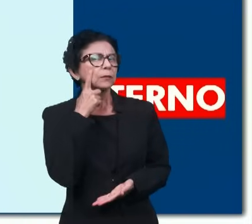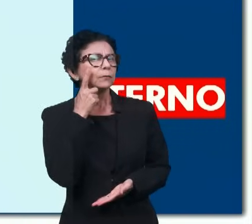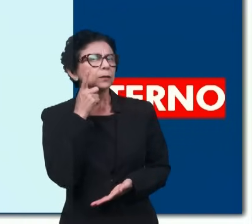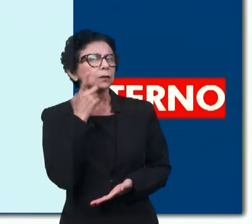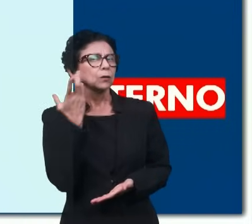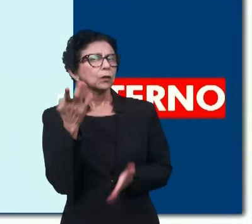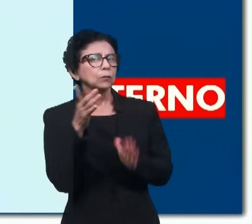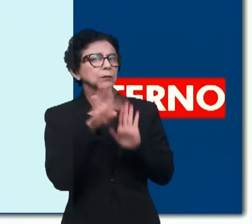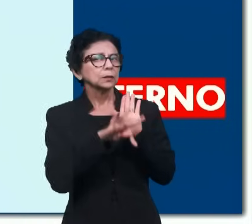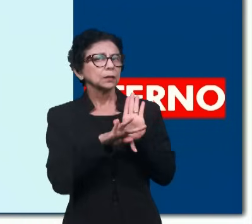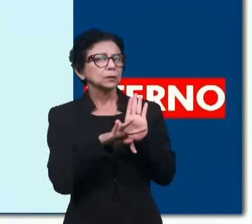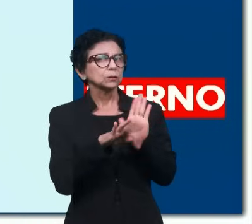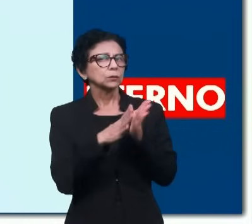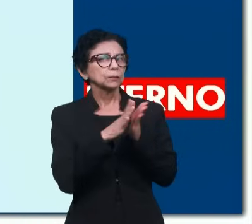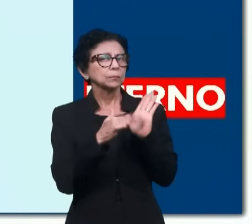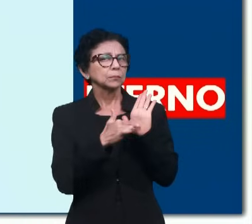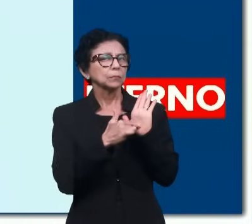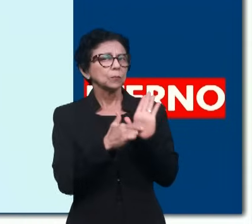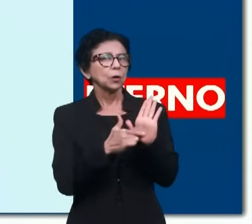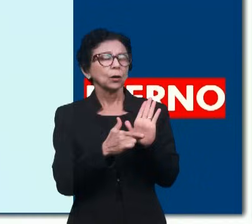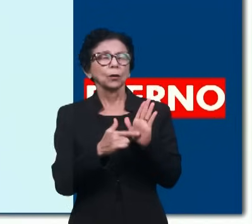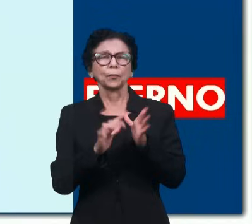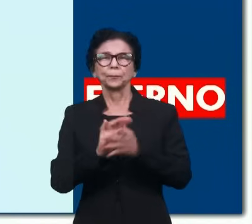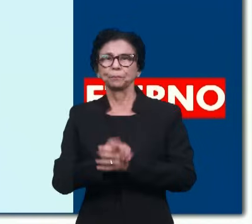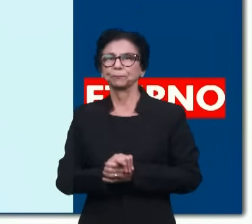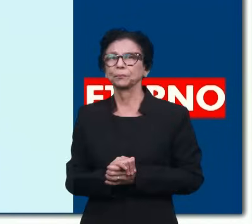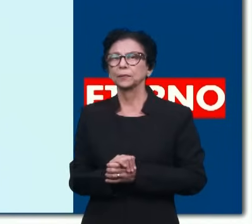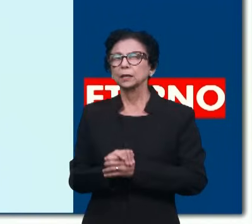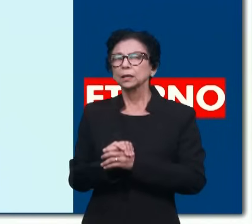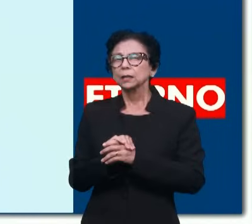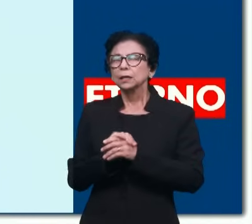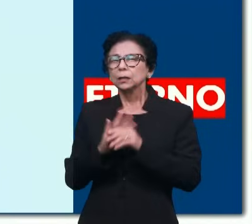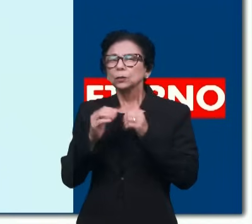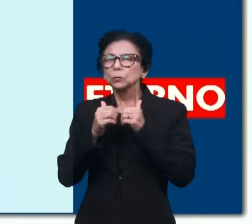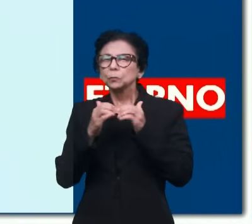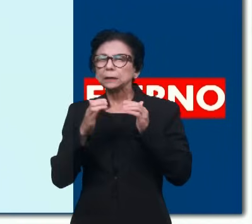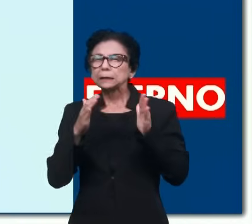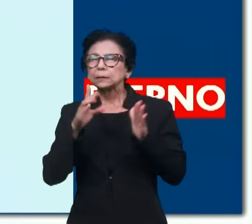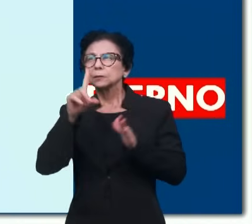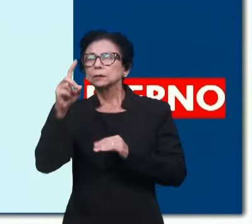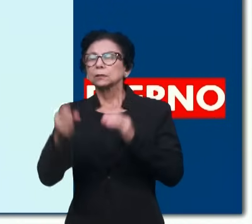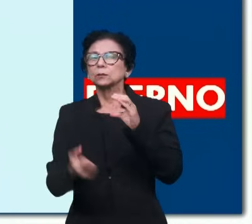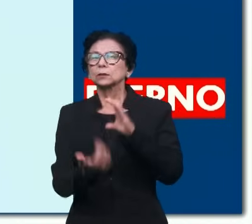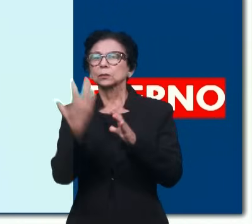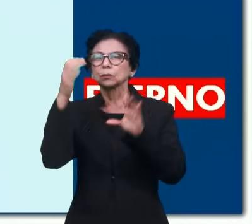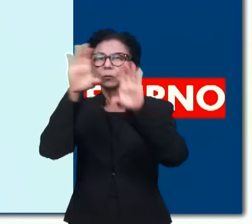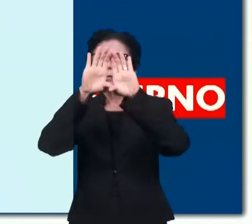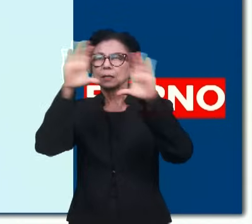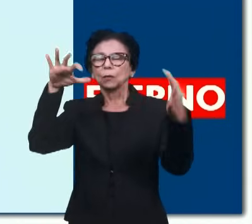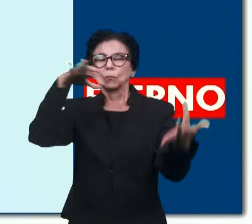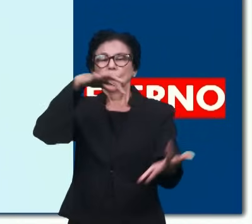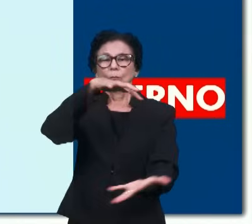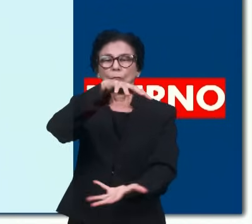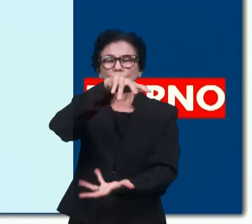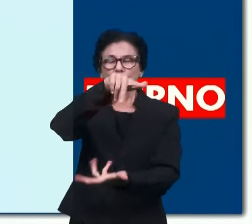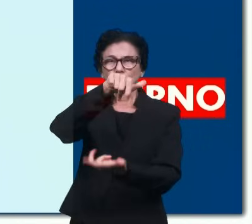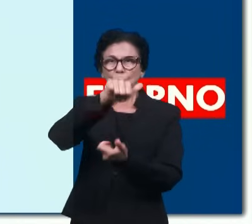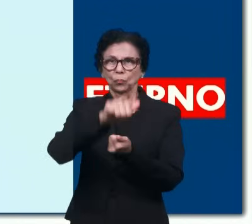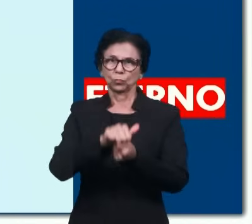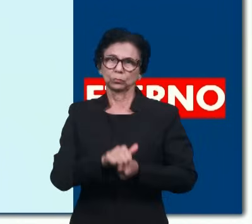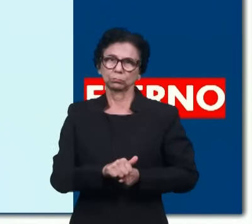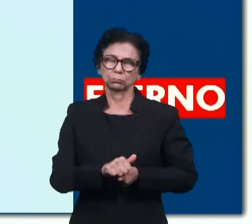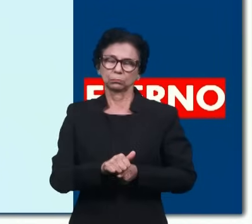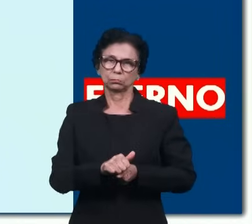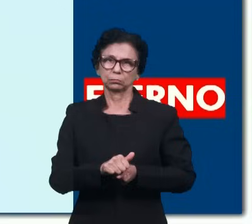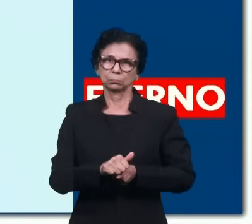bíblico diz assim, no princípio criou Deus os céus e a terra. Então, a obra criadora